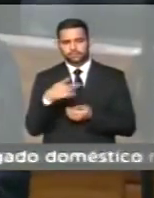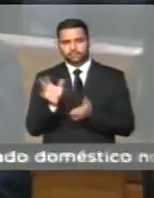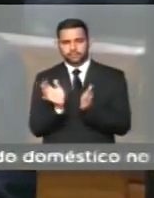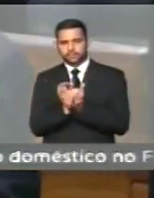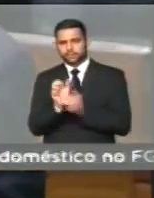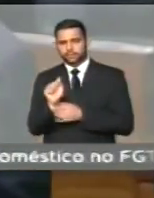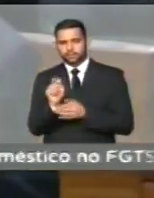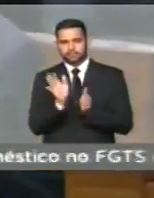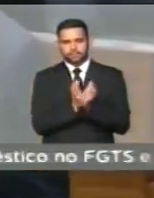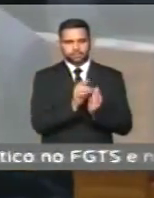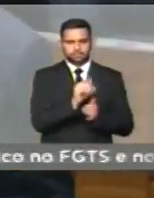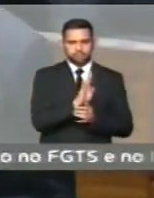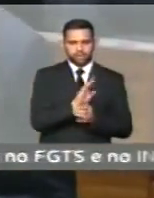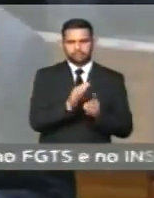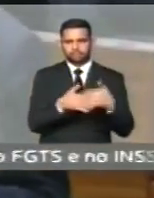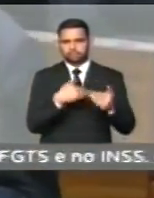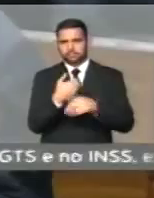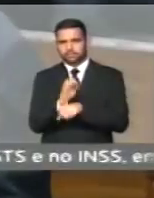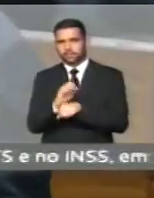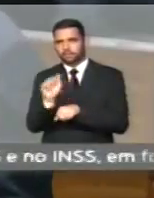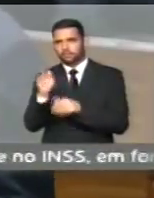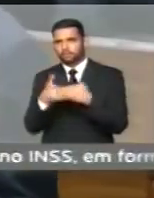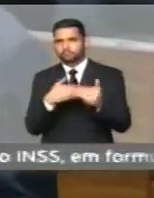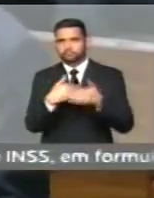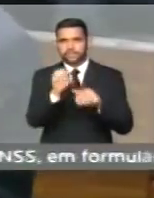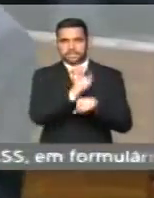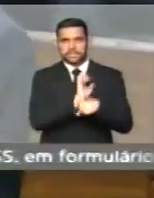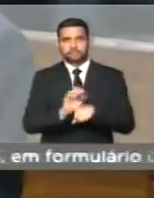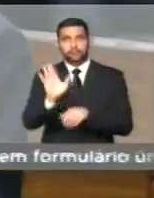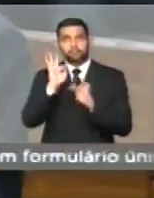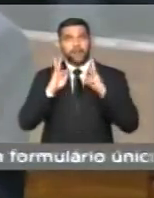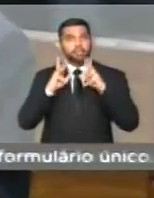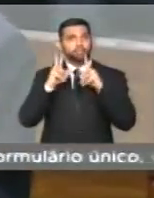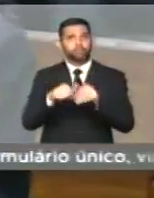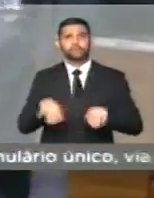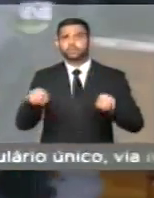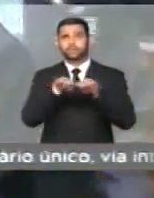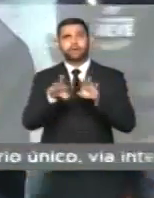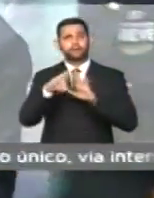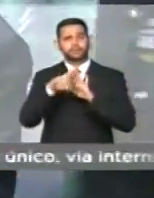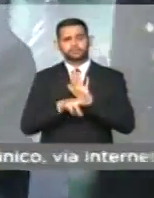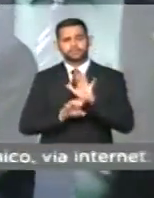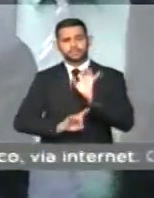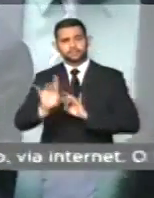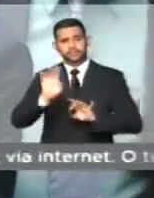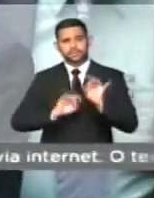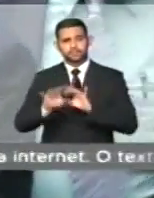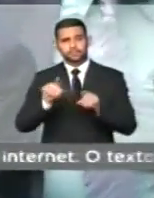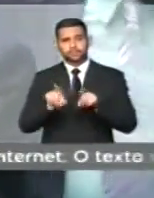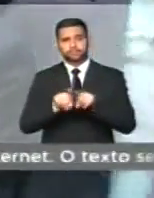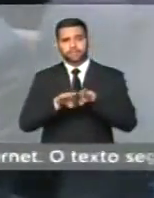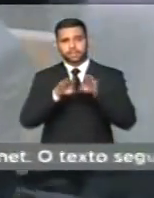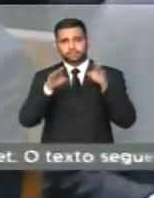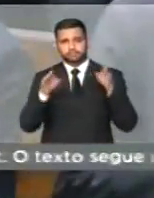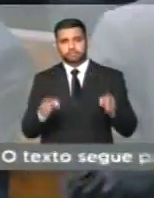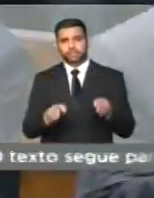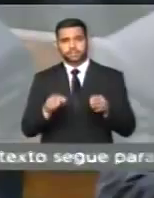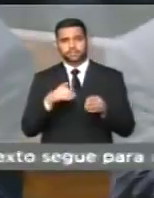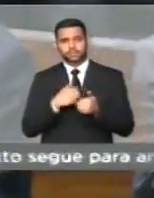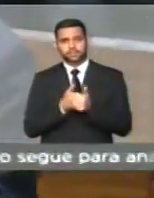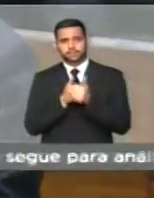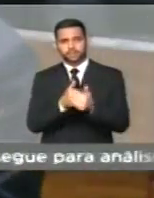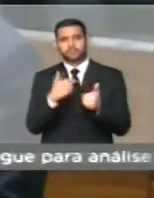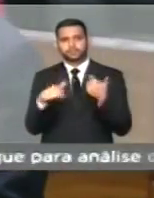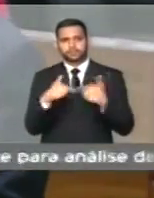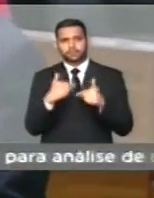A, partido B, estado A ou estado B. É para todos, especialmente para a mesa que dirige